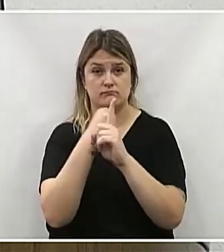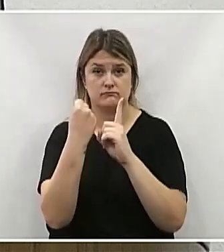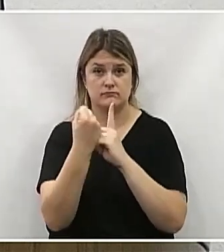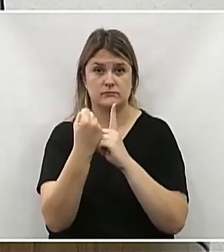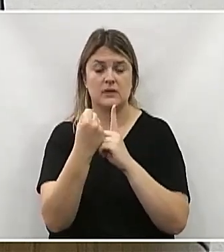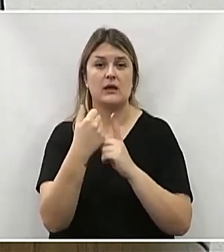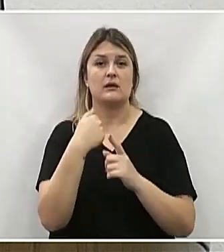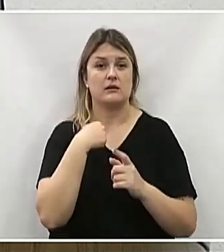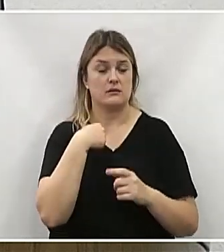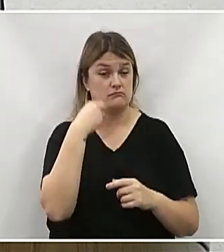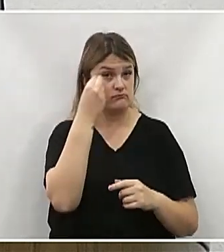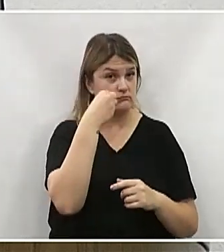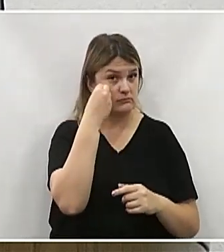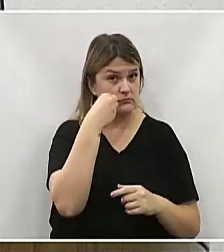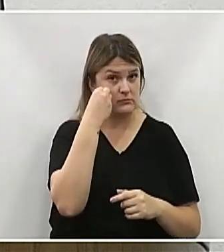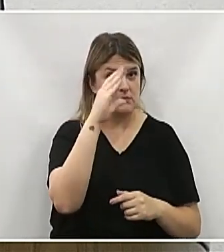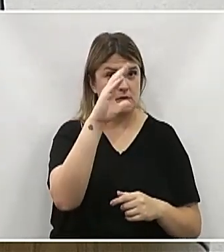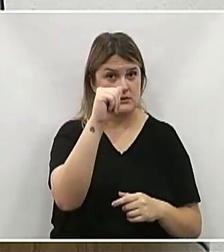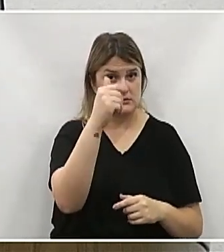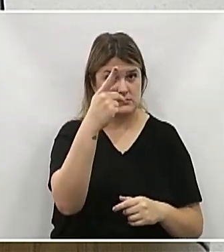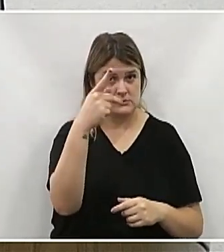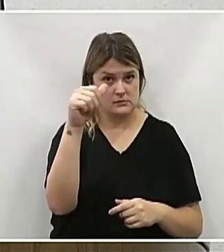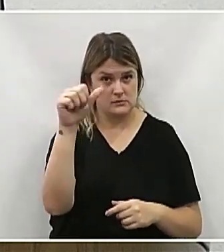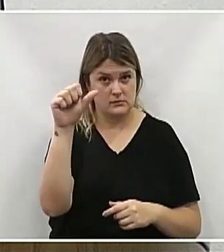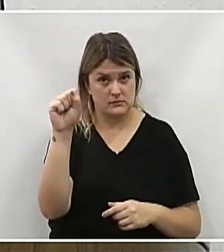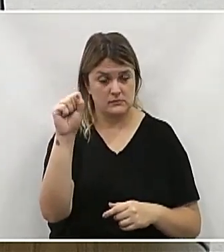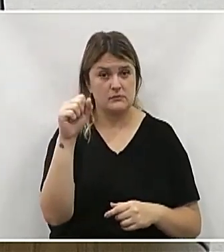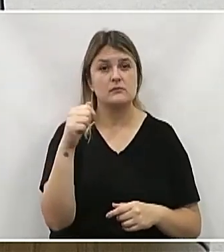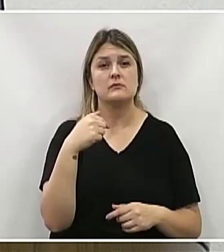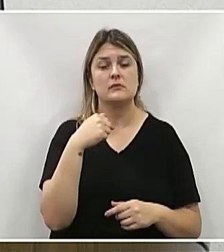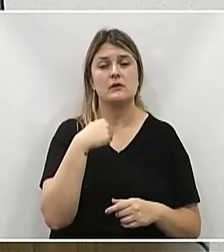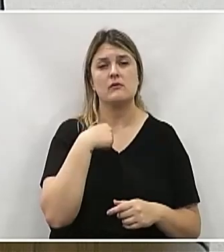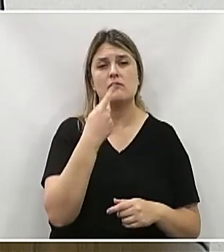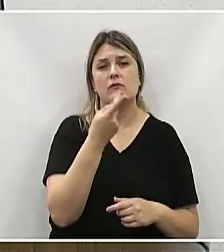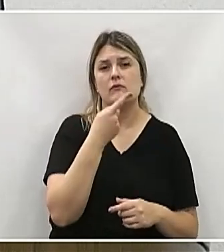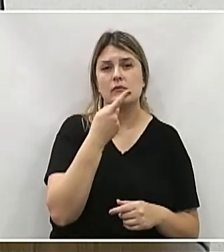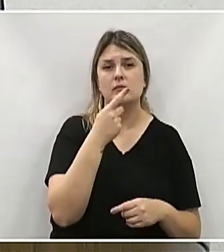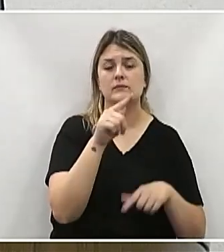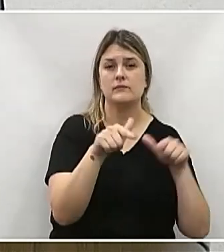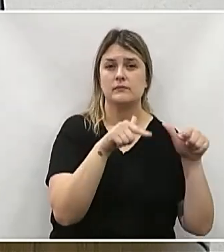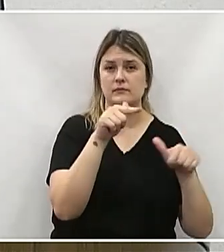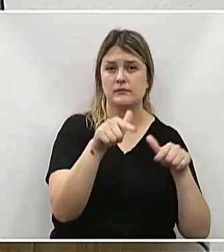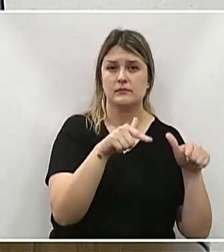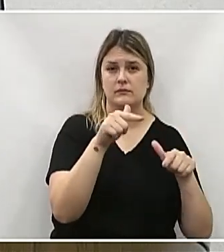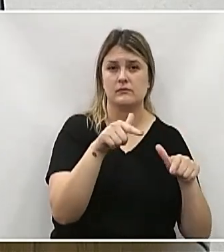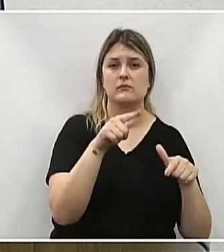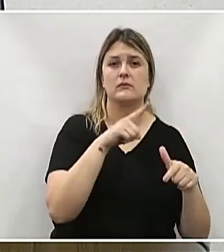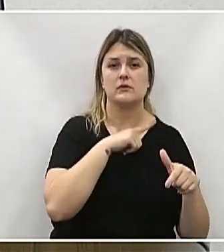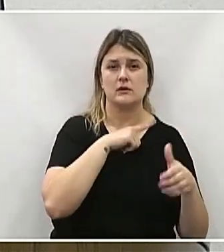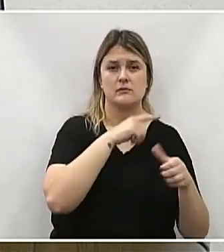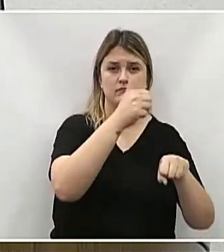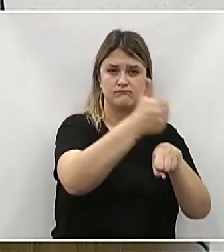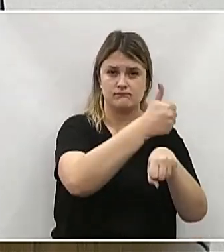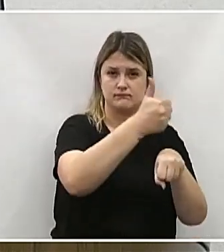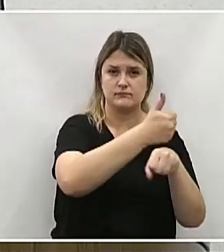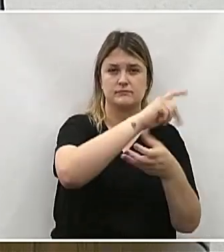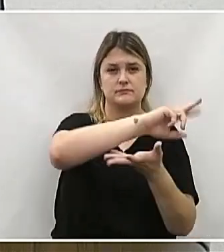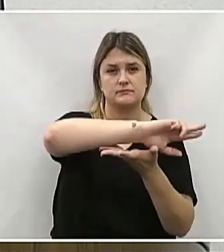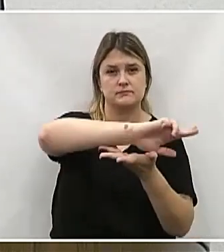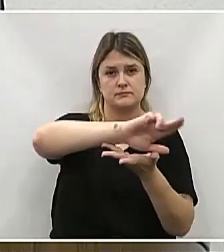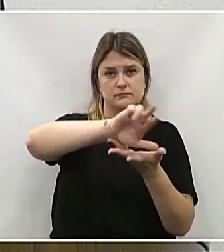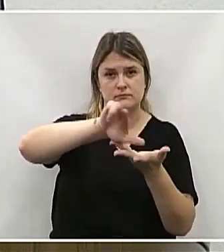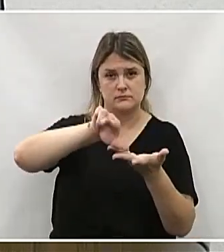minha experiência em caps que é o centro da atenção psicossocial eu digo que esse trabalho é um trabalho multidisciplinar e